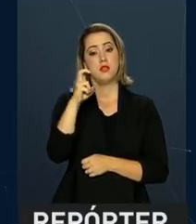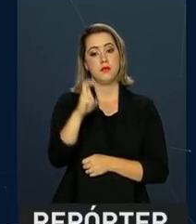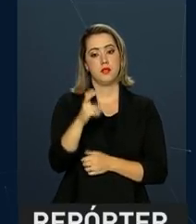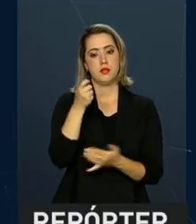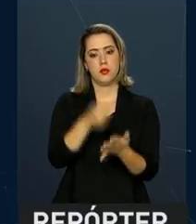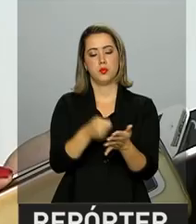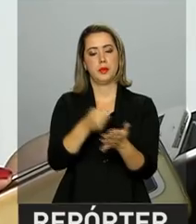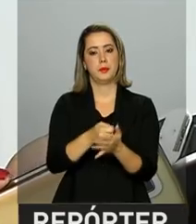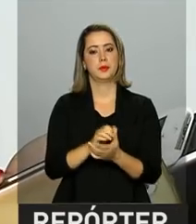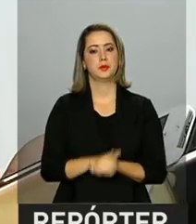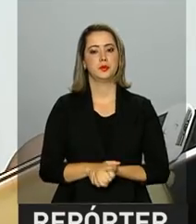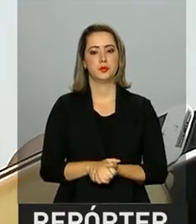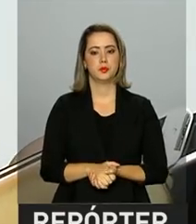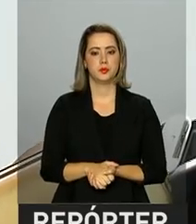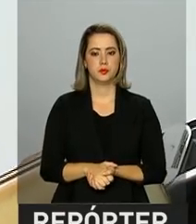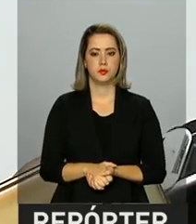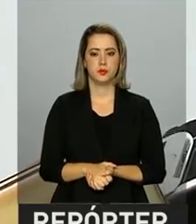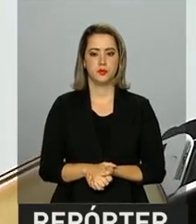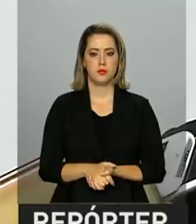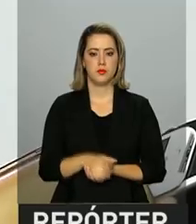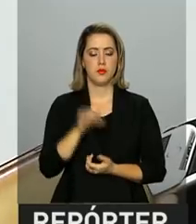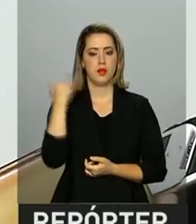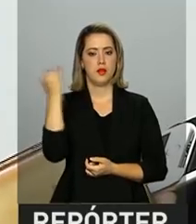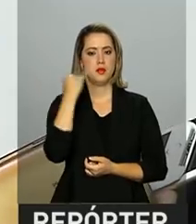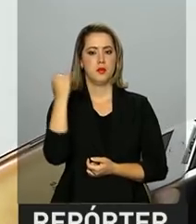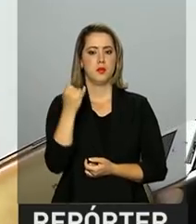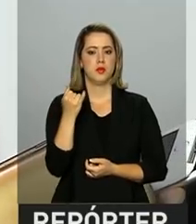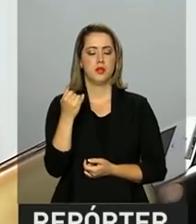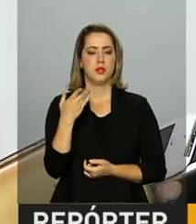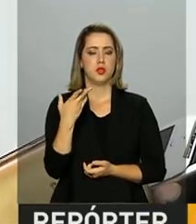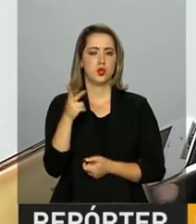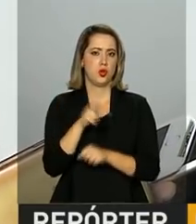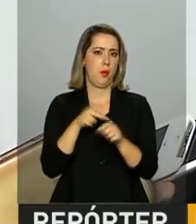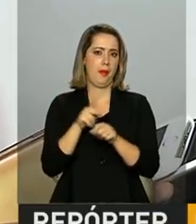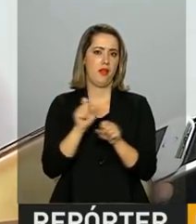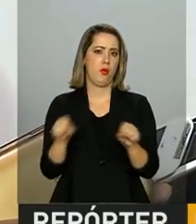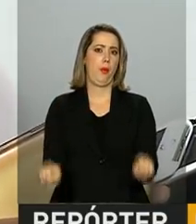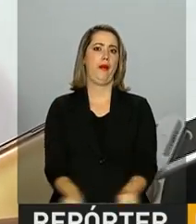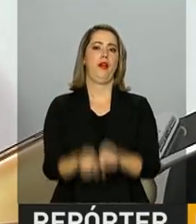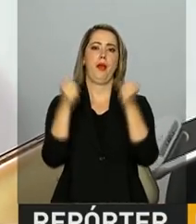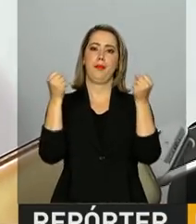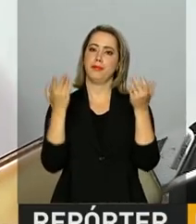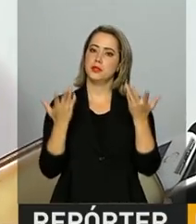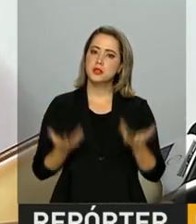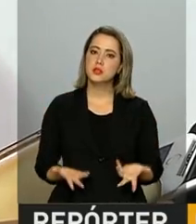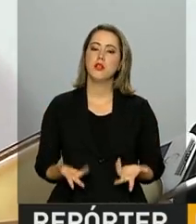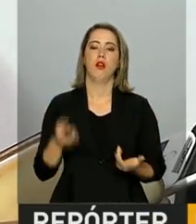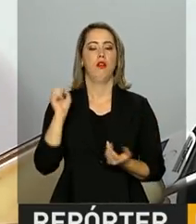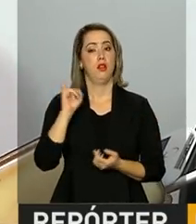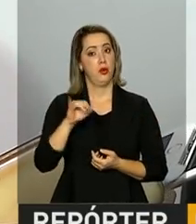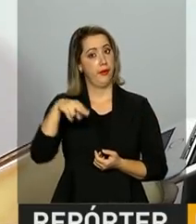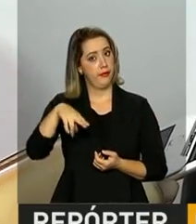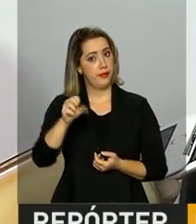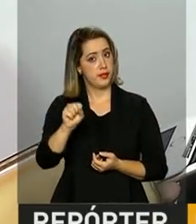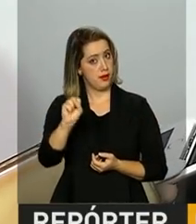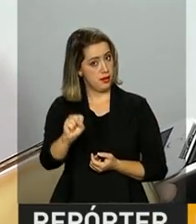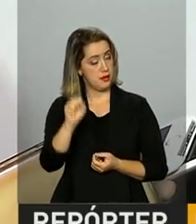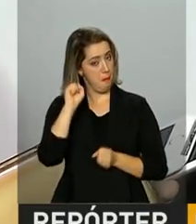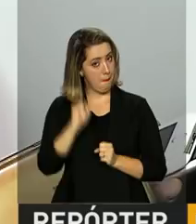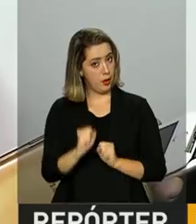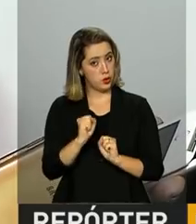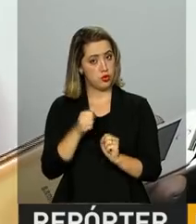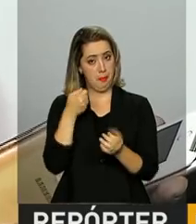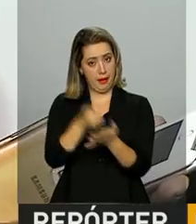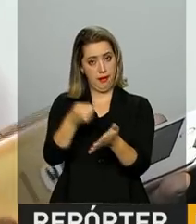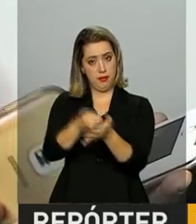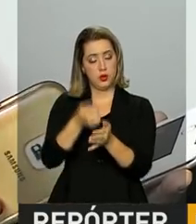de contribuição. O importante é que o país não quebre e que a Previdência consiga pagar a aposentadoria.